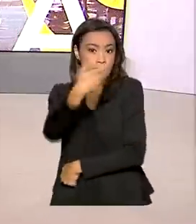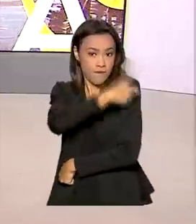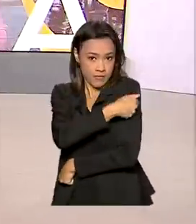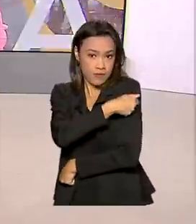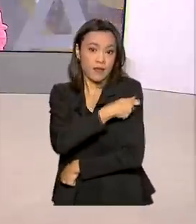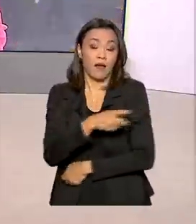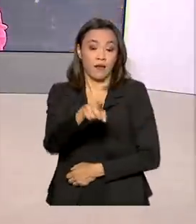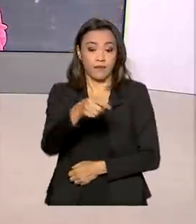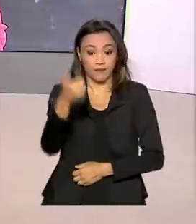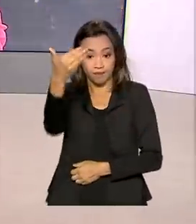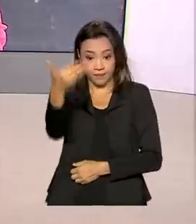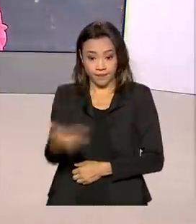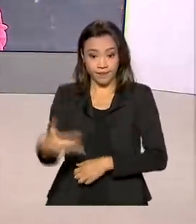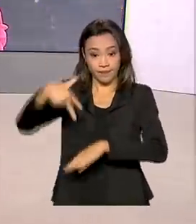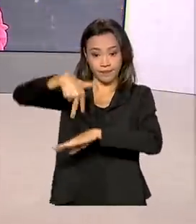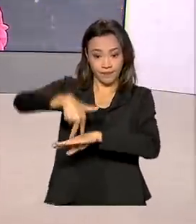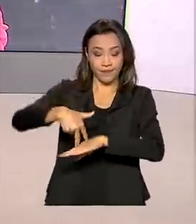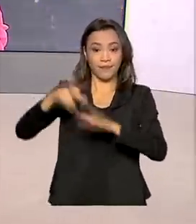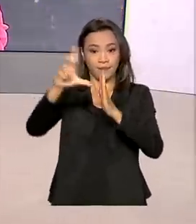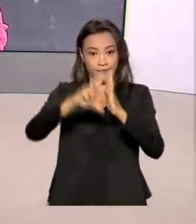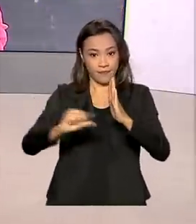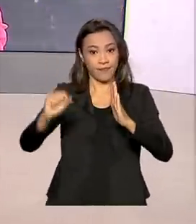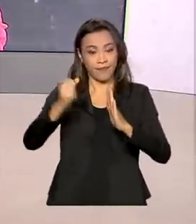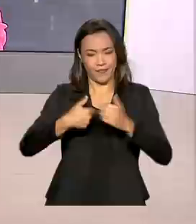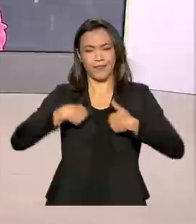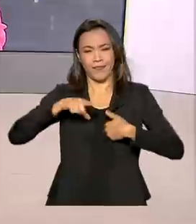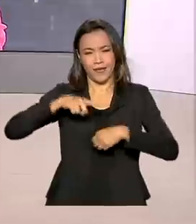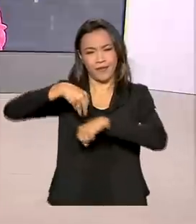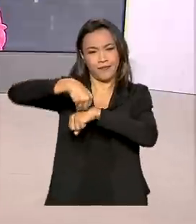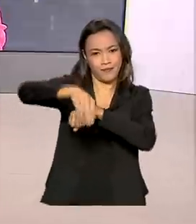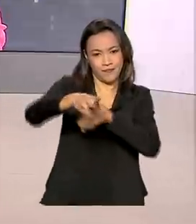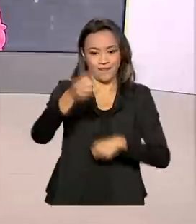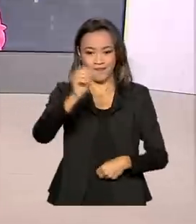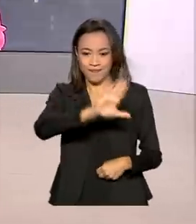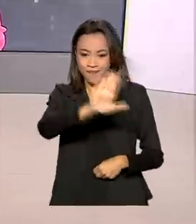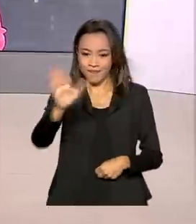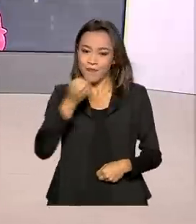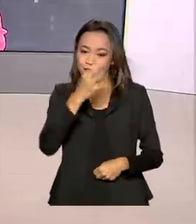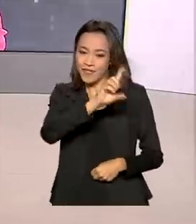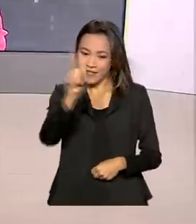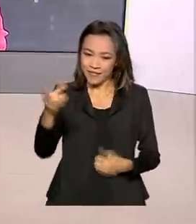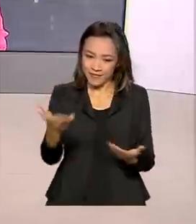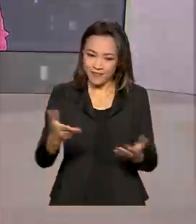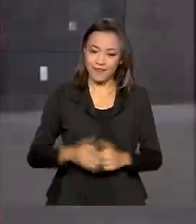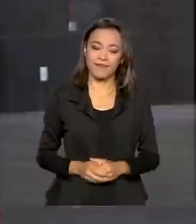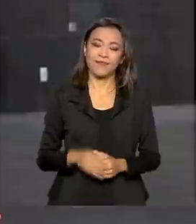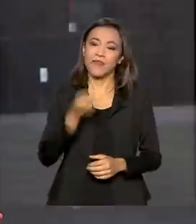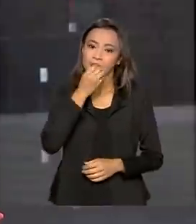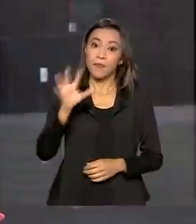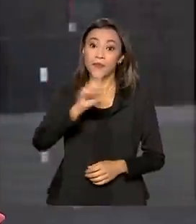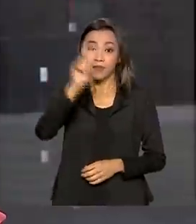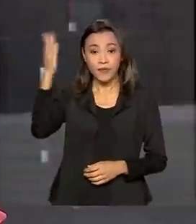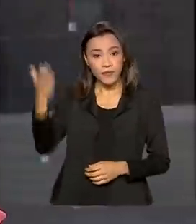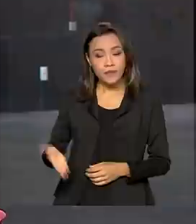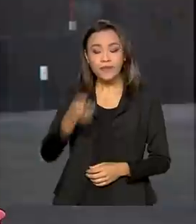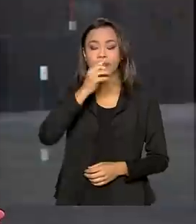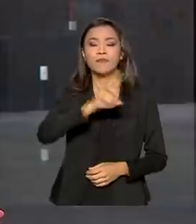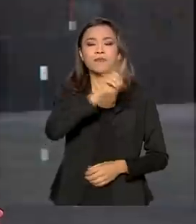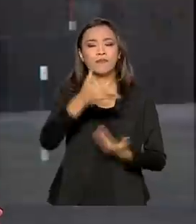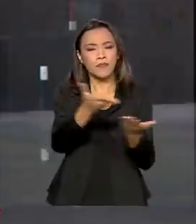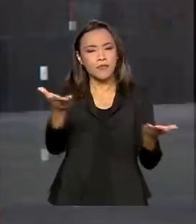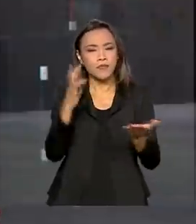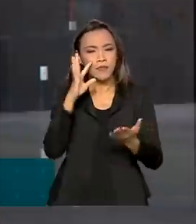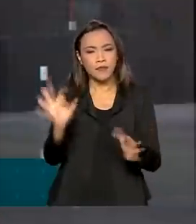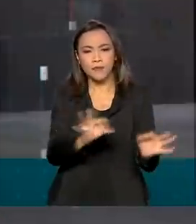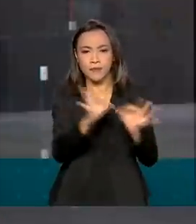Palácio do Planalto, a repórter Márcia Fernandes tem as informações. Bom dia, Márcia. Bom dia, Dani. Bom dia para você. Bom dia para todos que nos